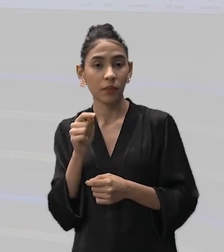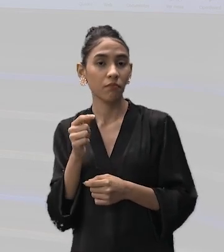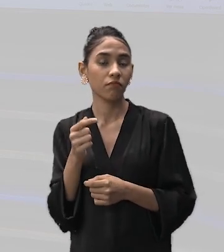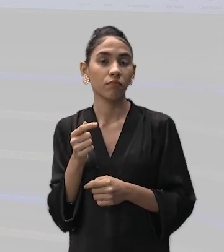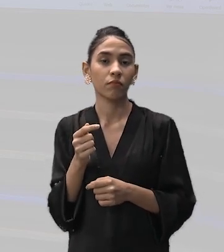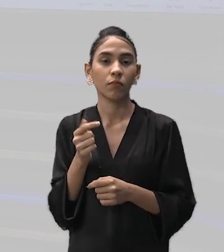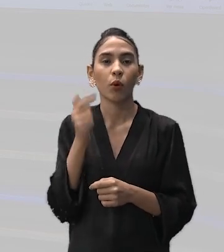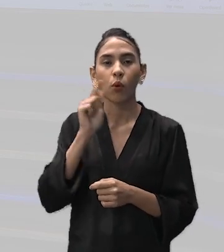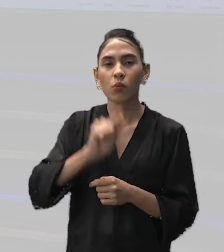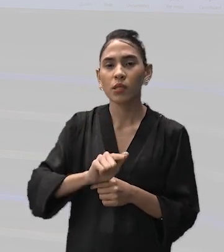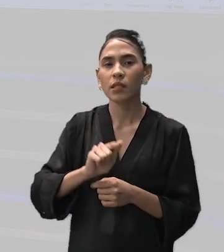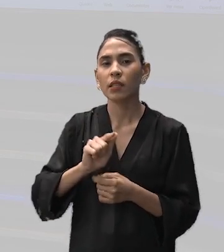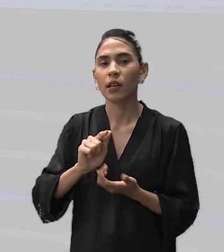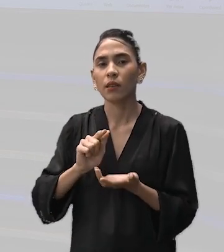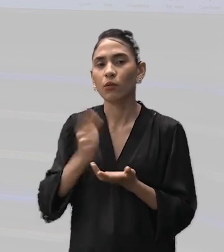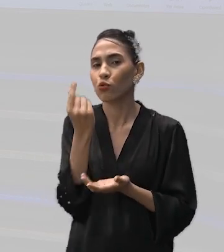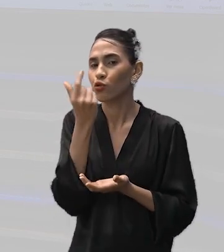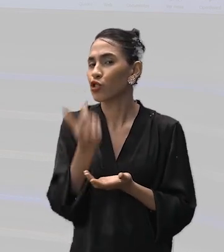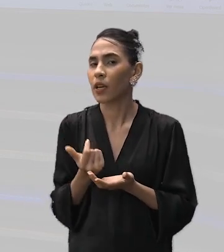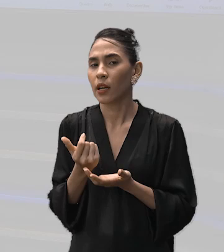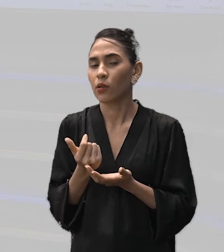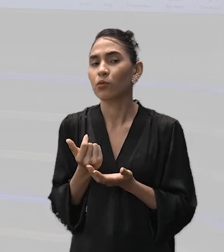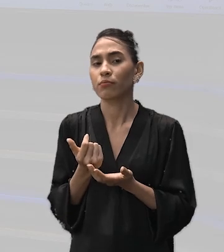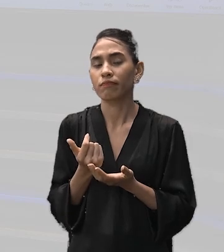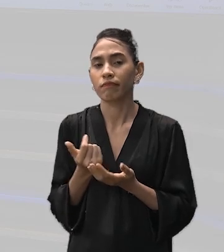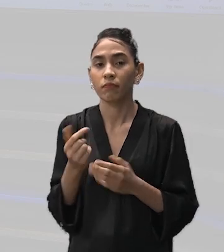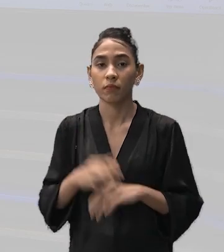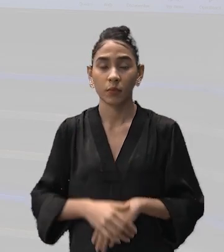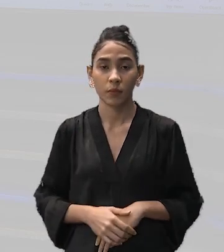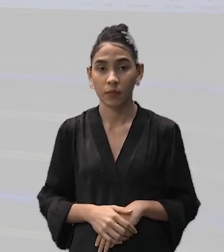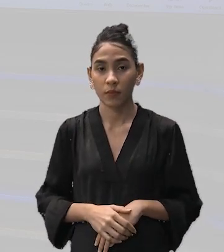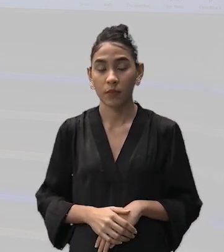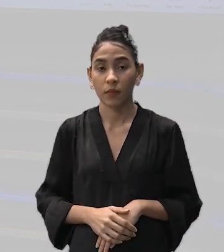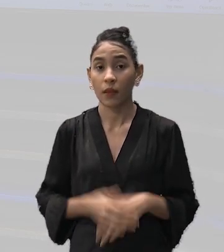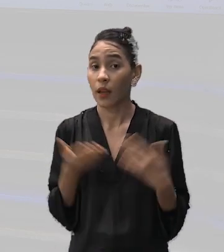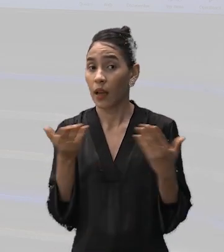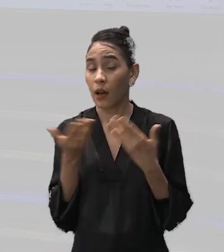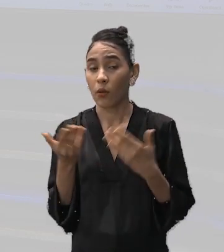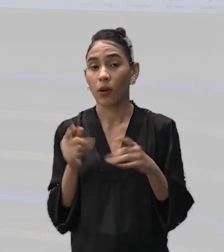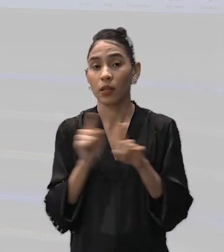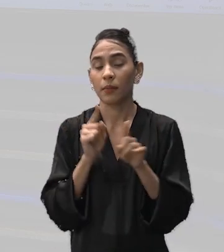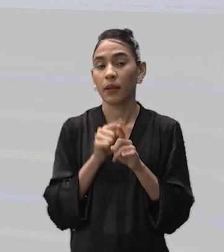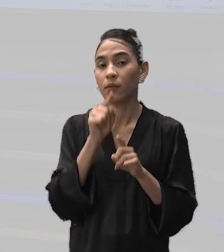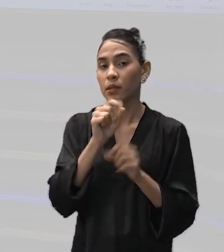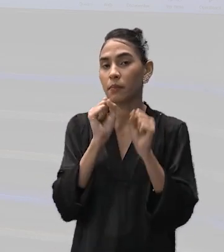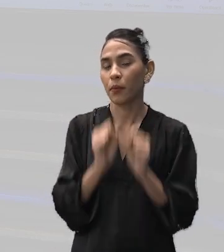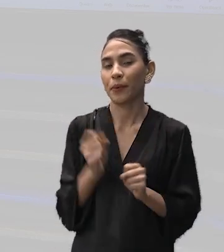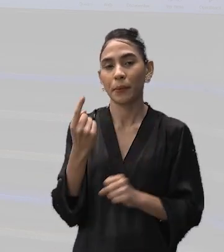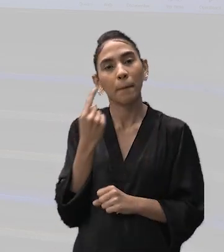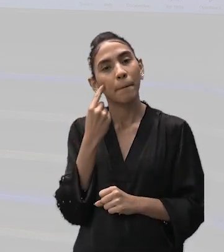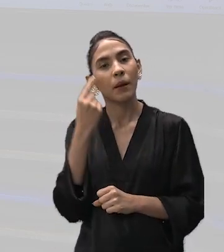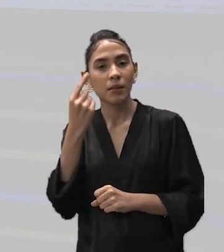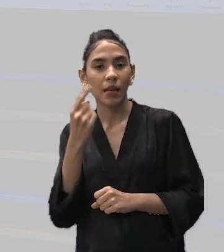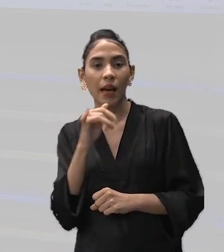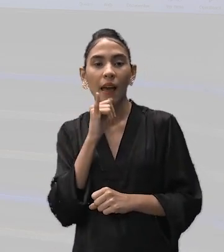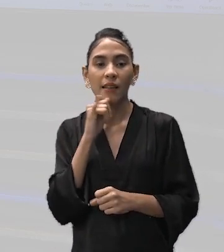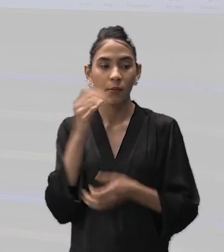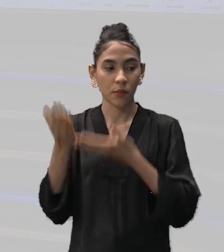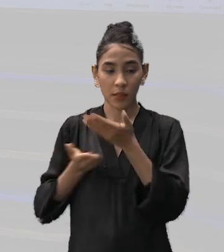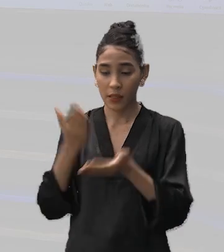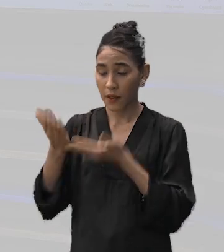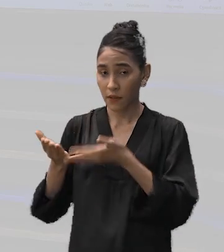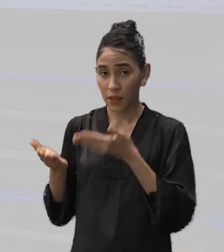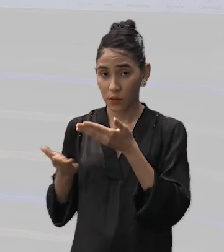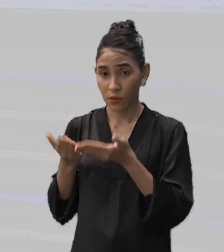de repente, uma renda extra para ti, tá legal? Agora, também você pode pensar que aquele serviço